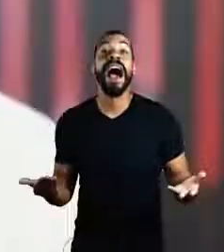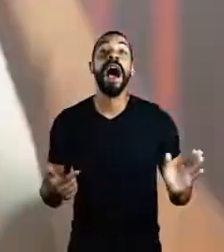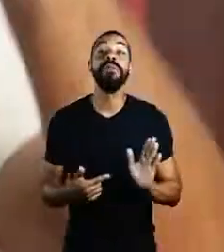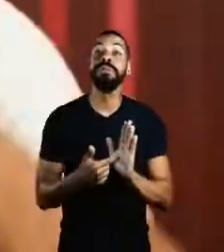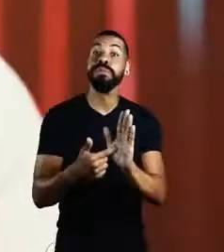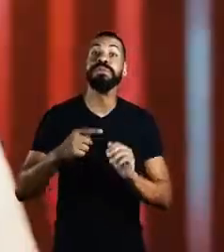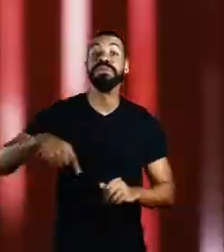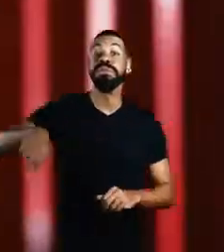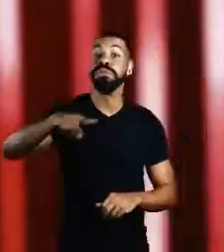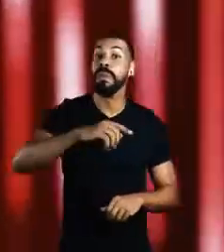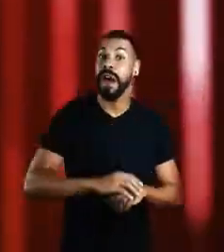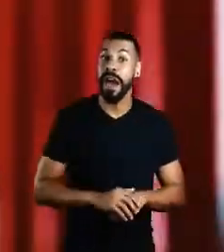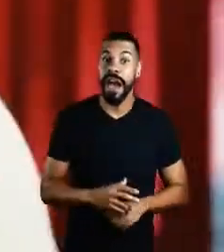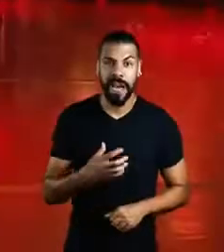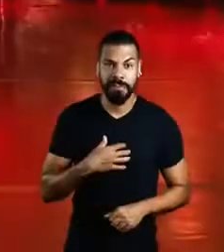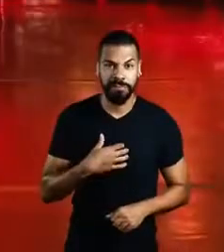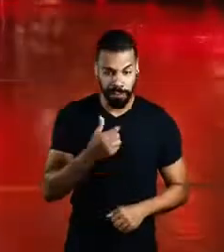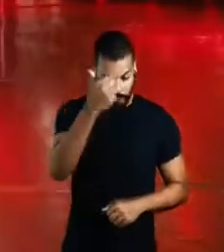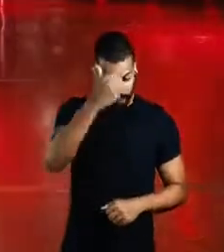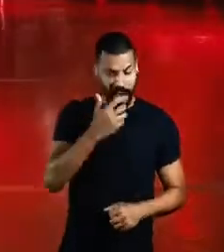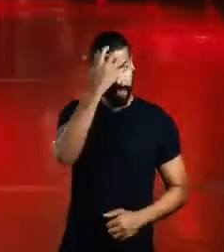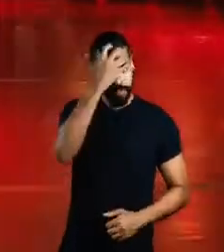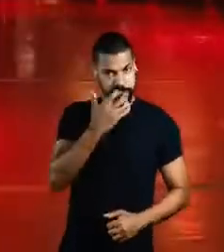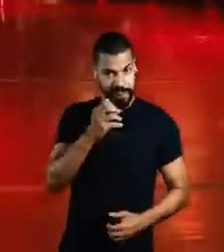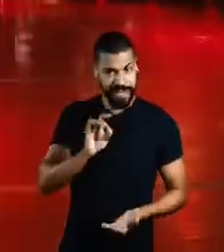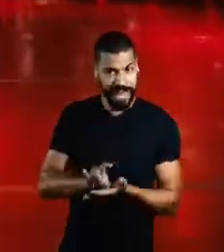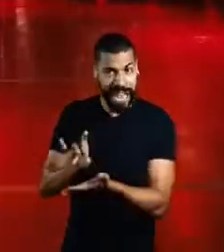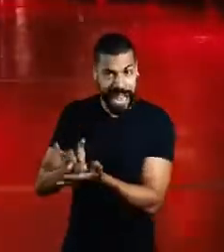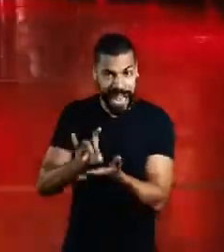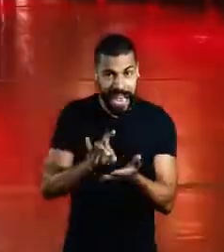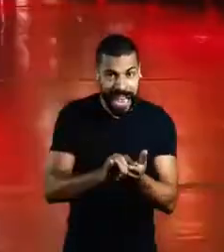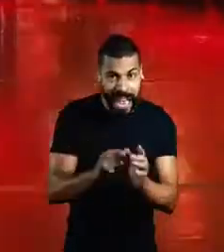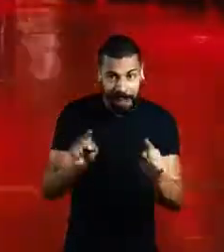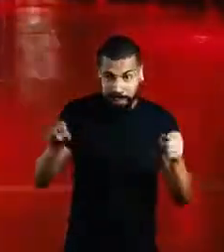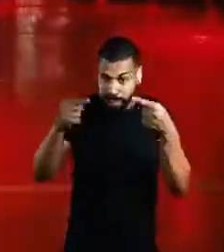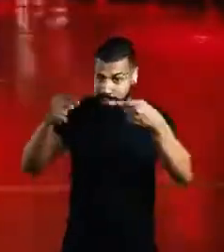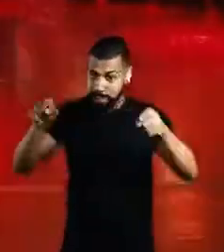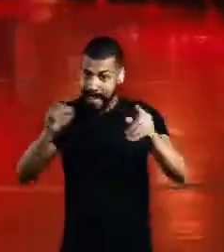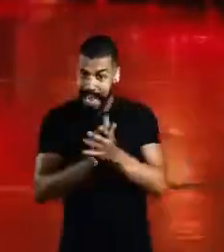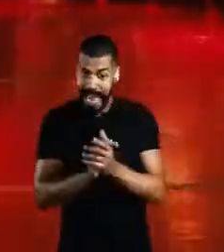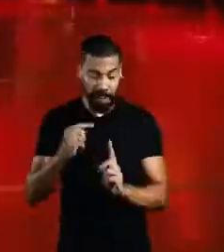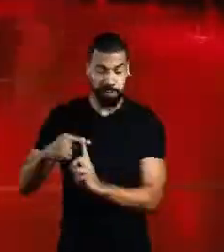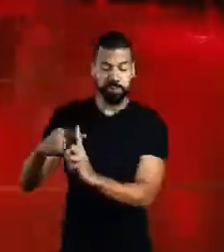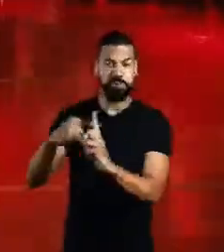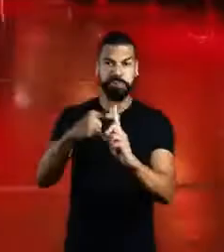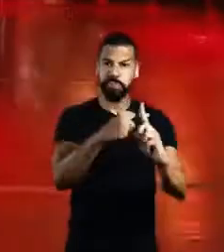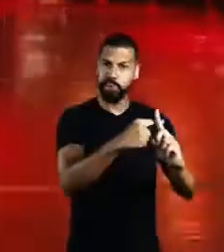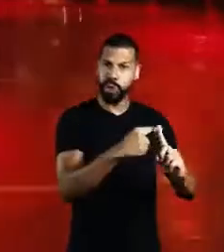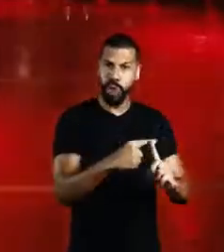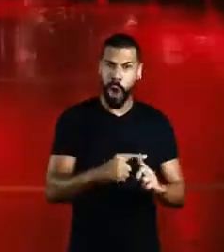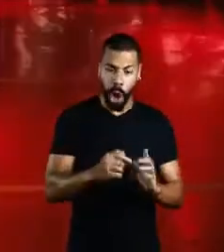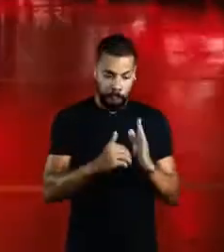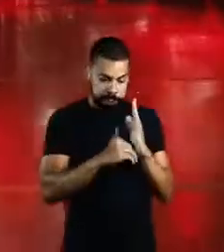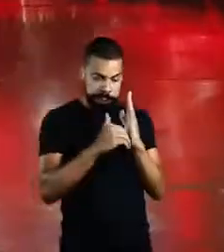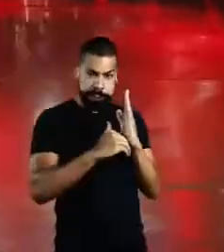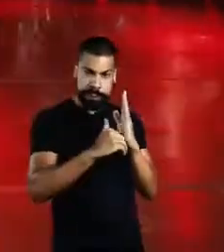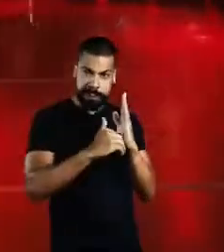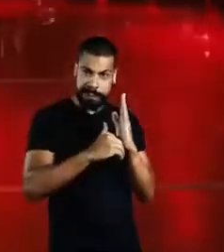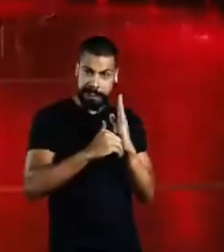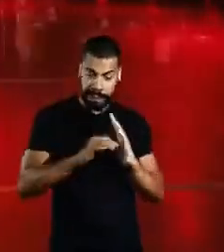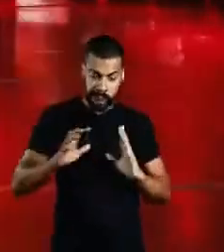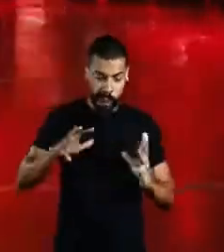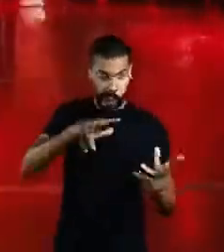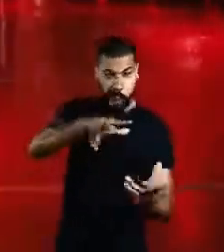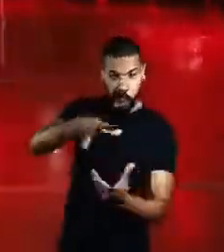Brincadeira não, eu também falo sério. Chegar de preto na cadeia ou em cemitério, pois já não é mistério. Tem sido assim no mundo,